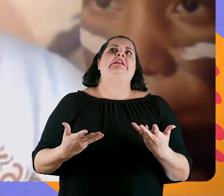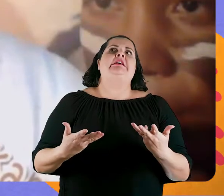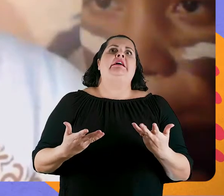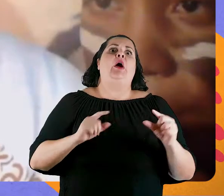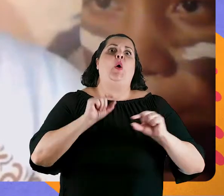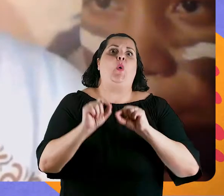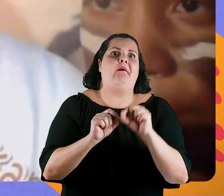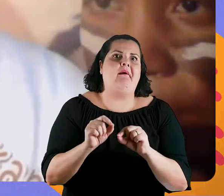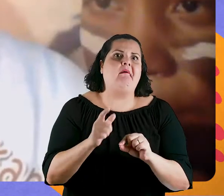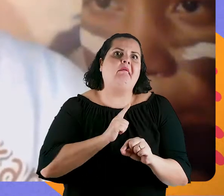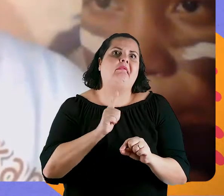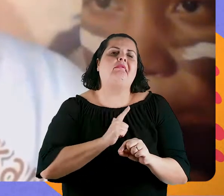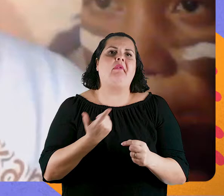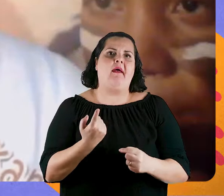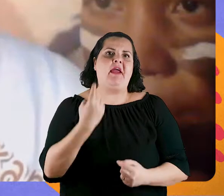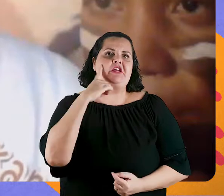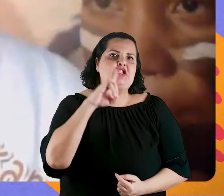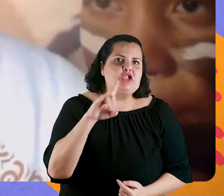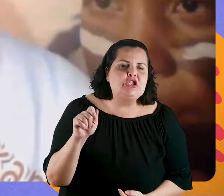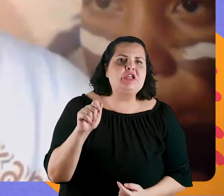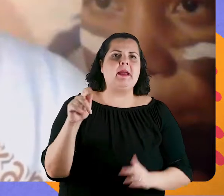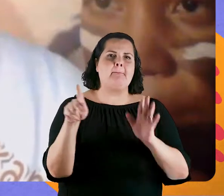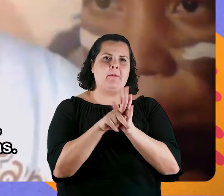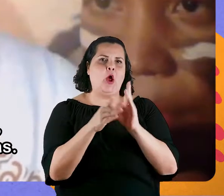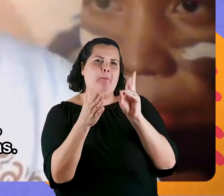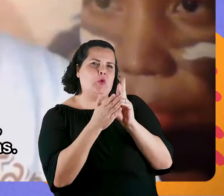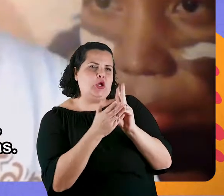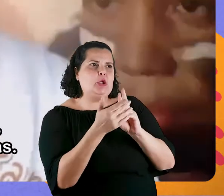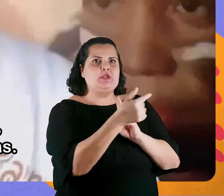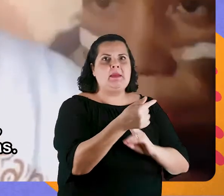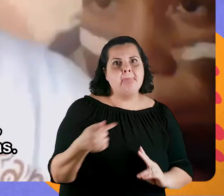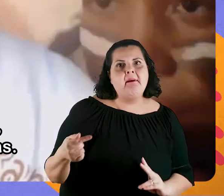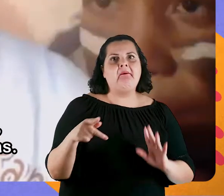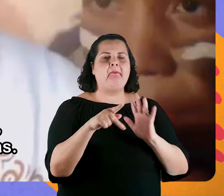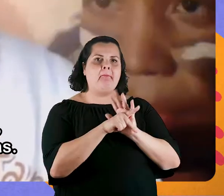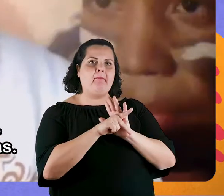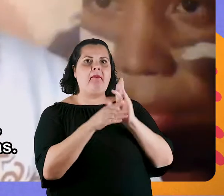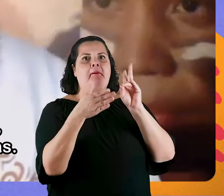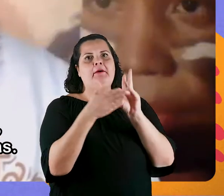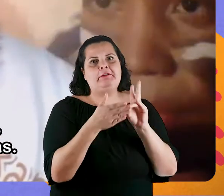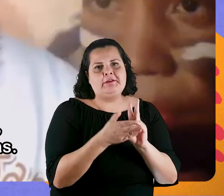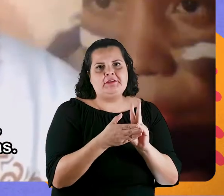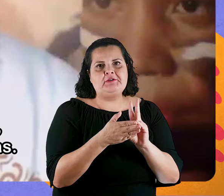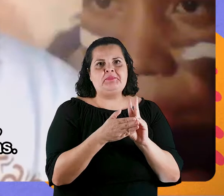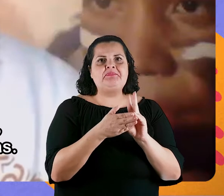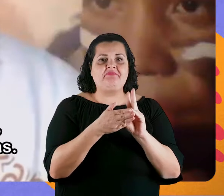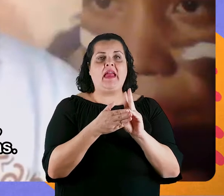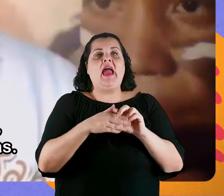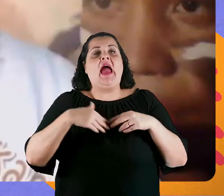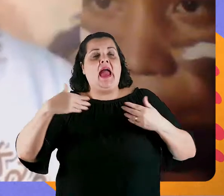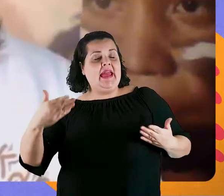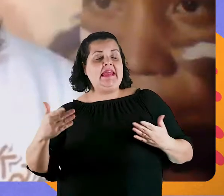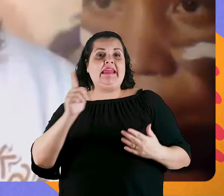inclusive, do próprio sistema, criar o tal do Dia do Índio, ou a Semana dos Povos Indígenas, ou mesmo o mês dos povos